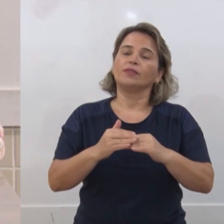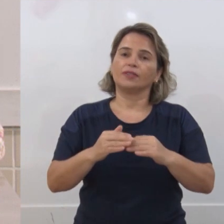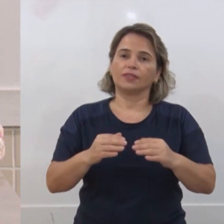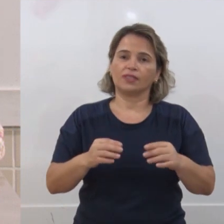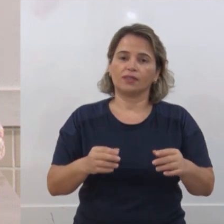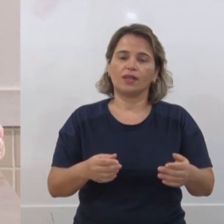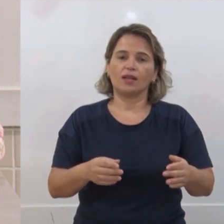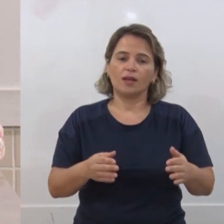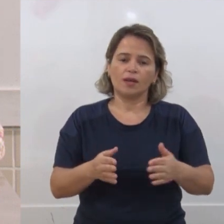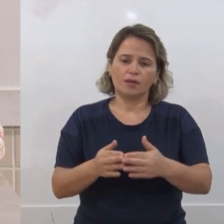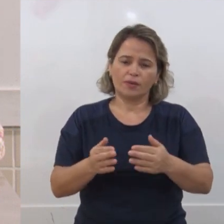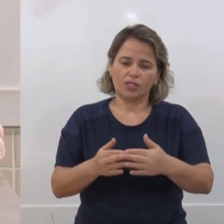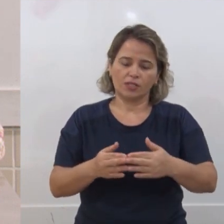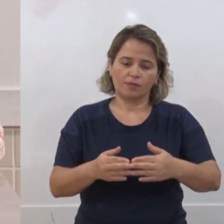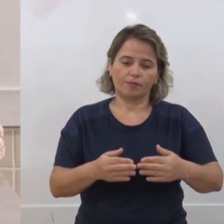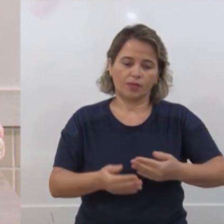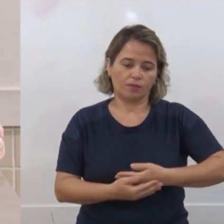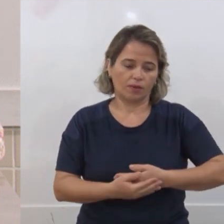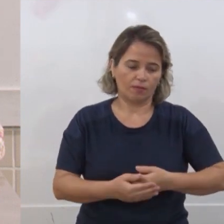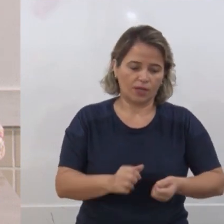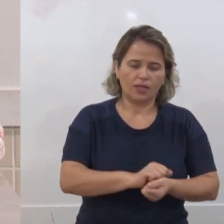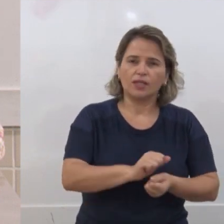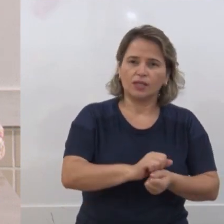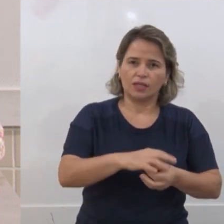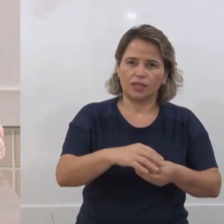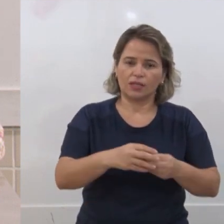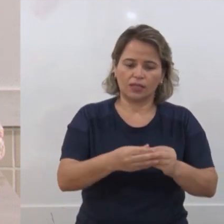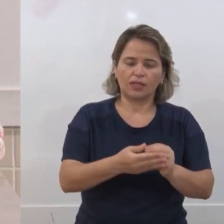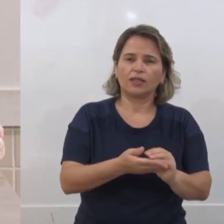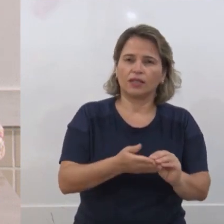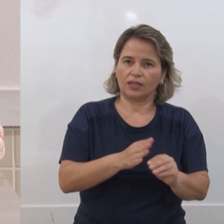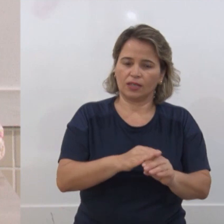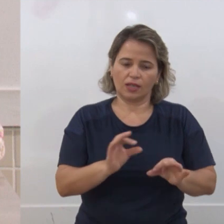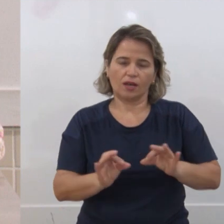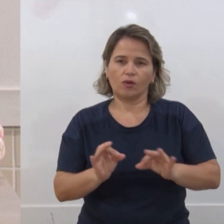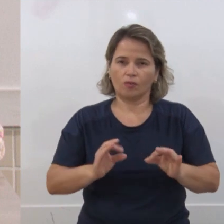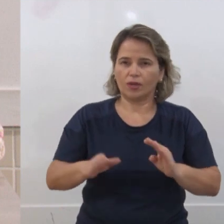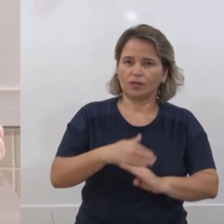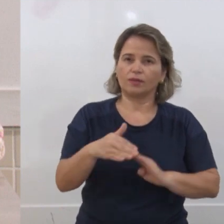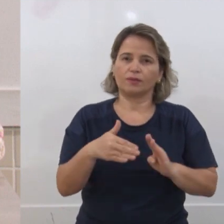ele secar e guardar para manter o ambiente organizado.